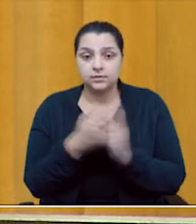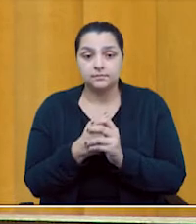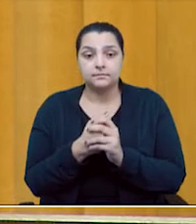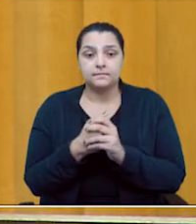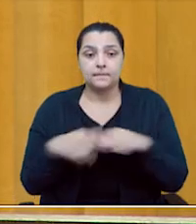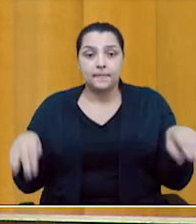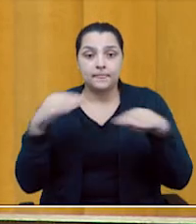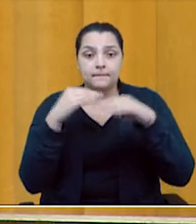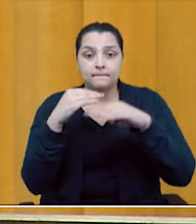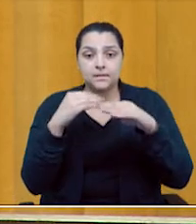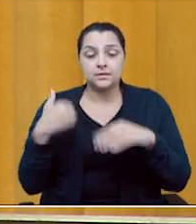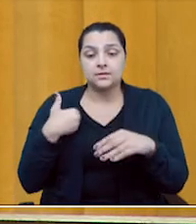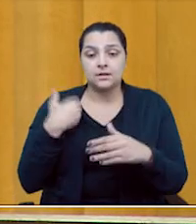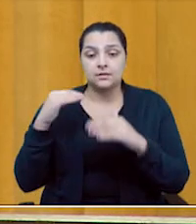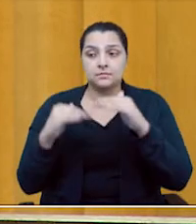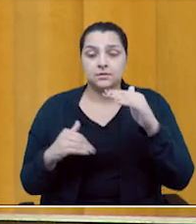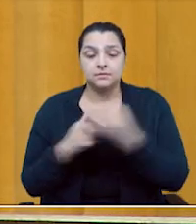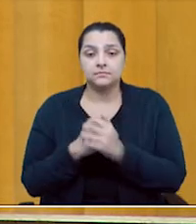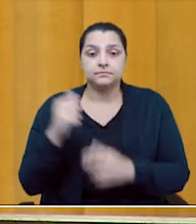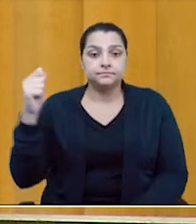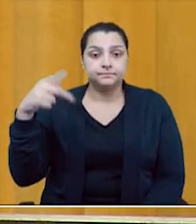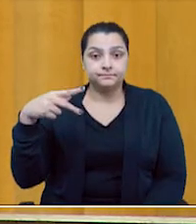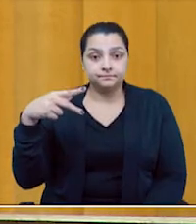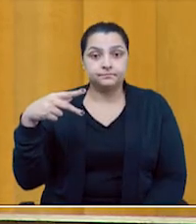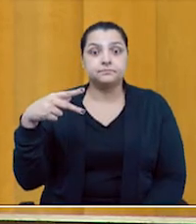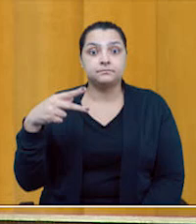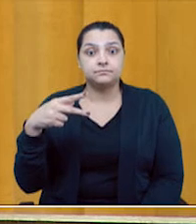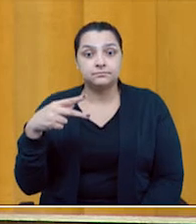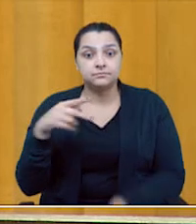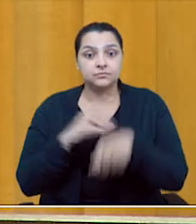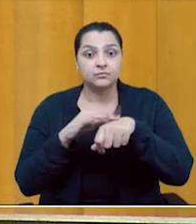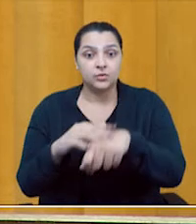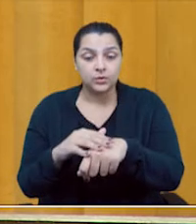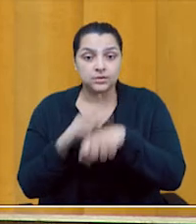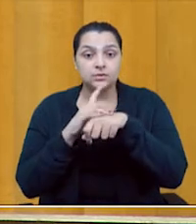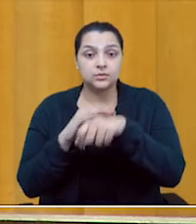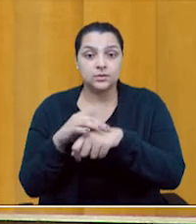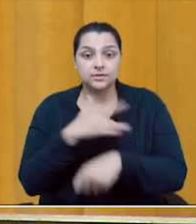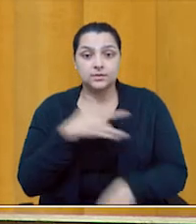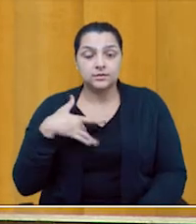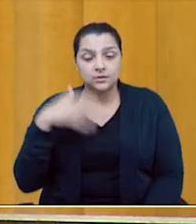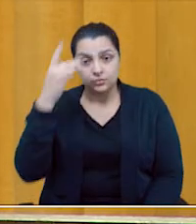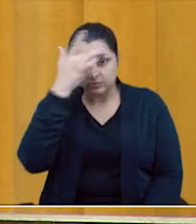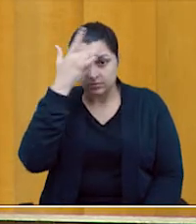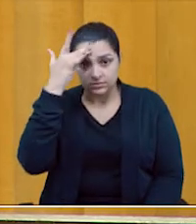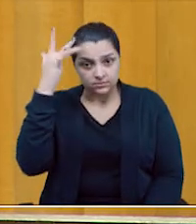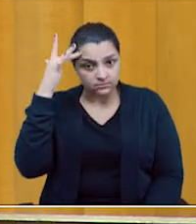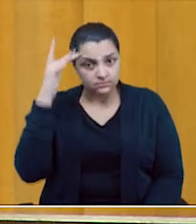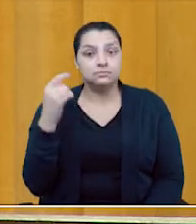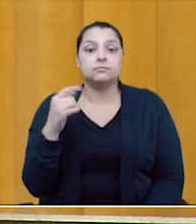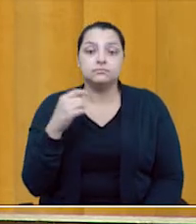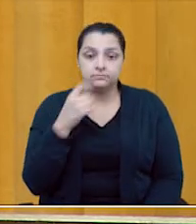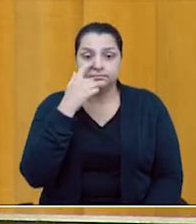novos, a aposentadoria proporcional para as doenças, inclusive as doenças da saúde mental, aquelas questões das doenças mentais.